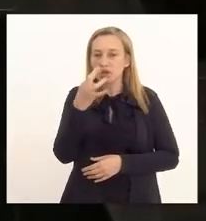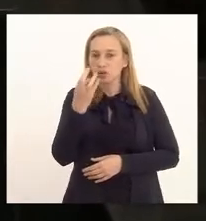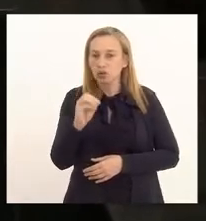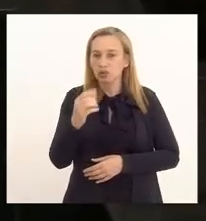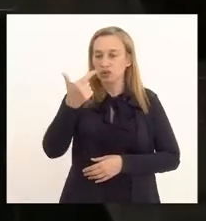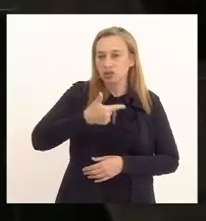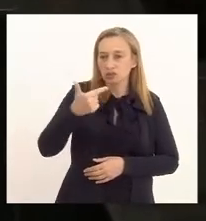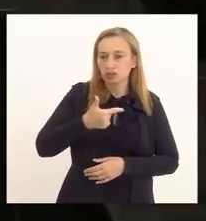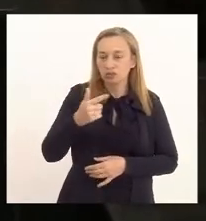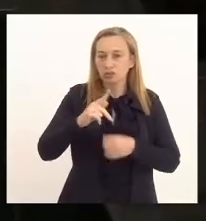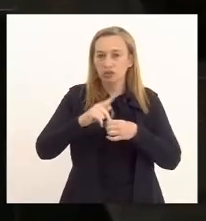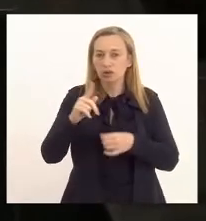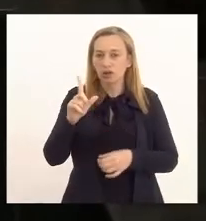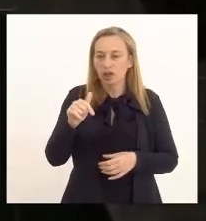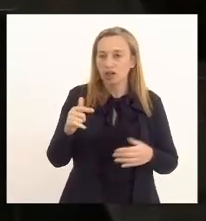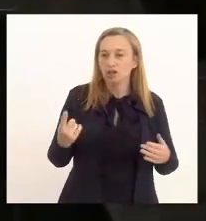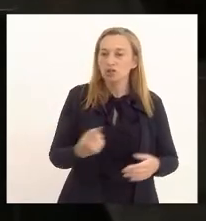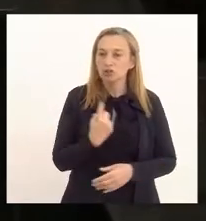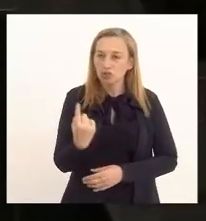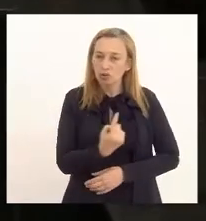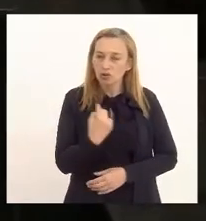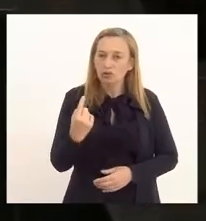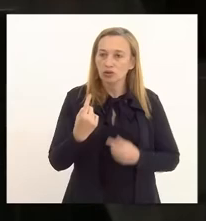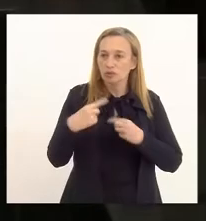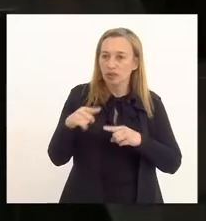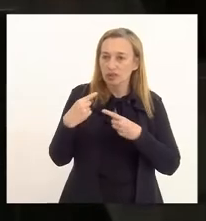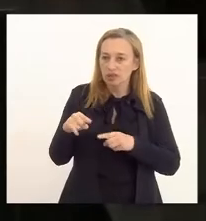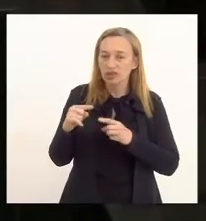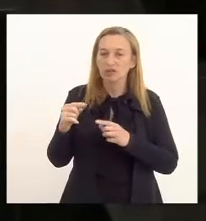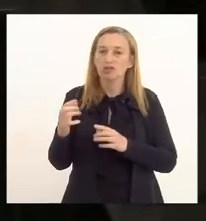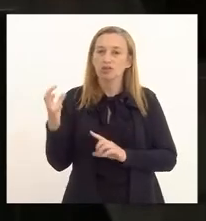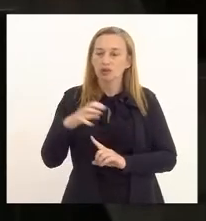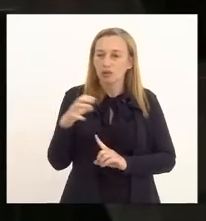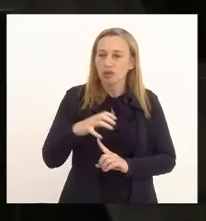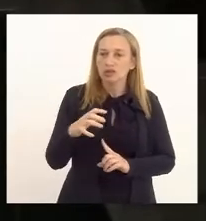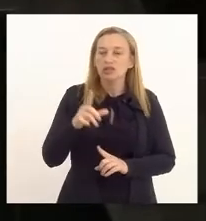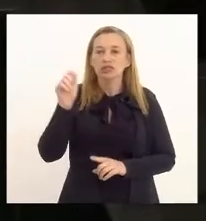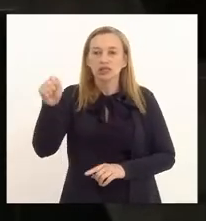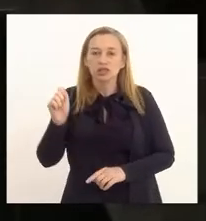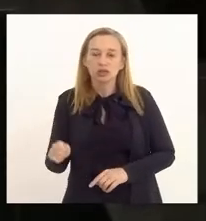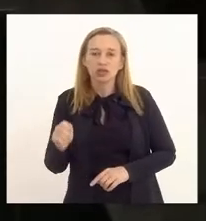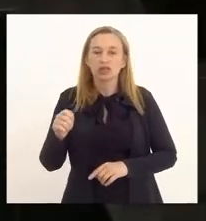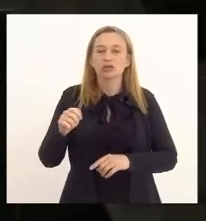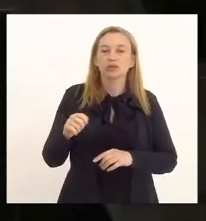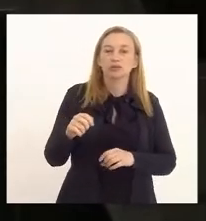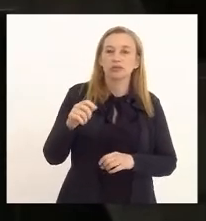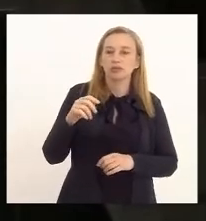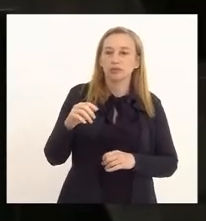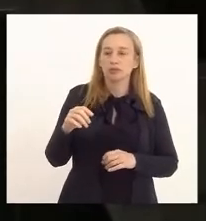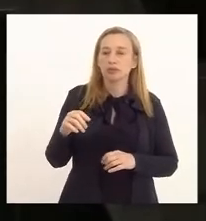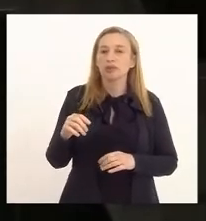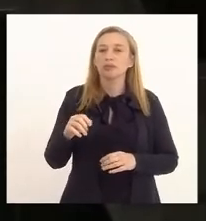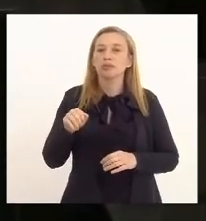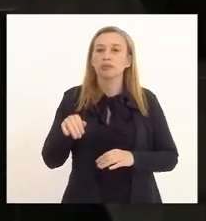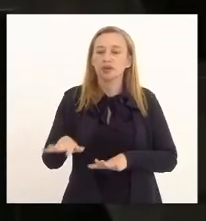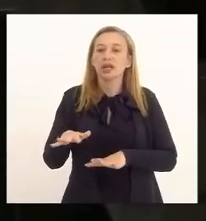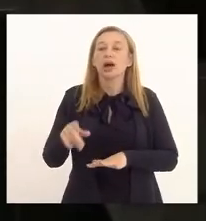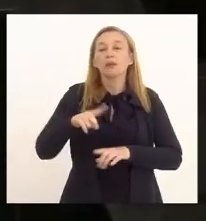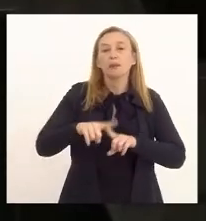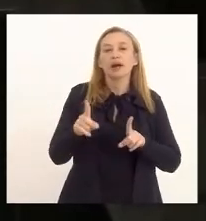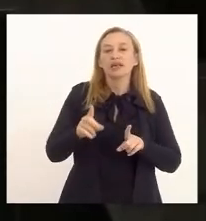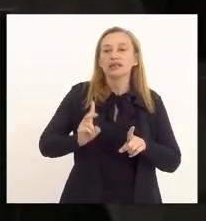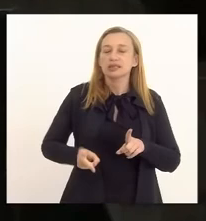O Petróleo é Nosso, foi duramente perseguida pela repressão durante a ditadura empresarial militar, mas sempre se